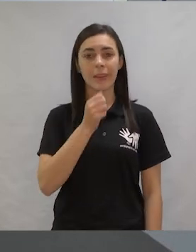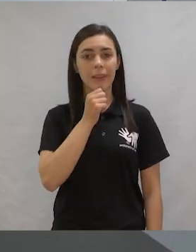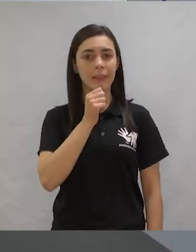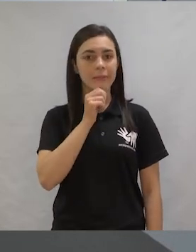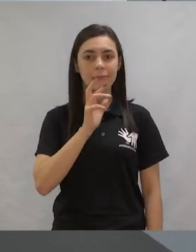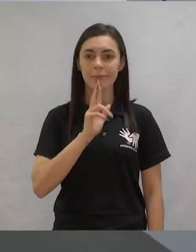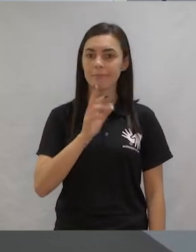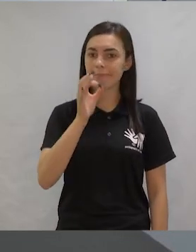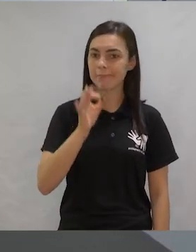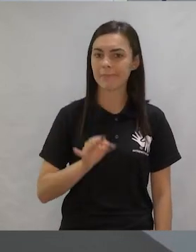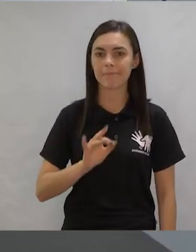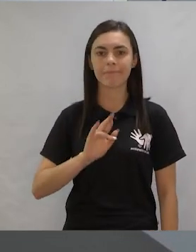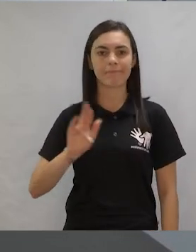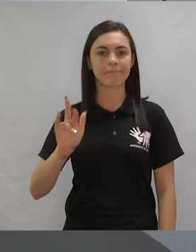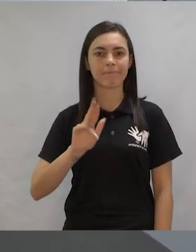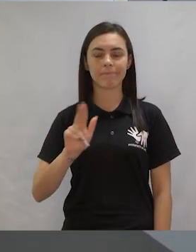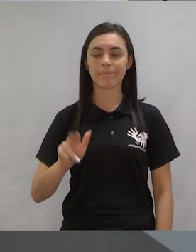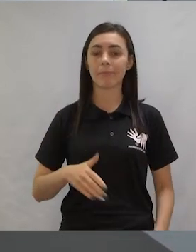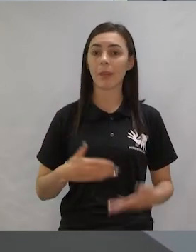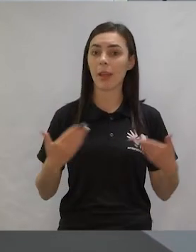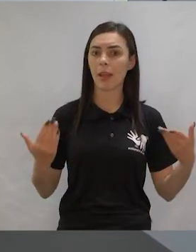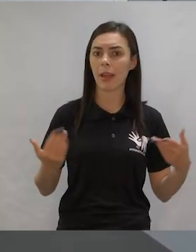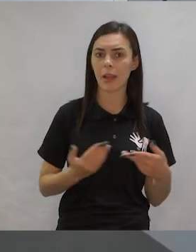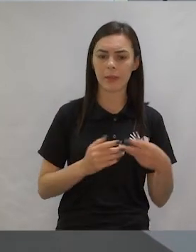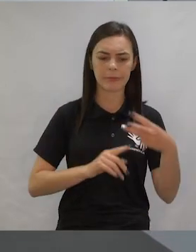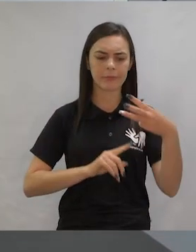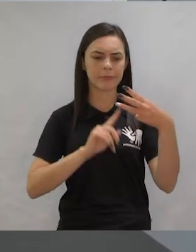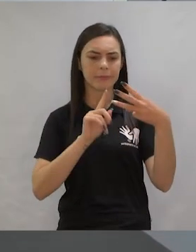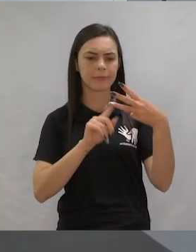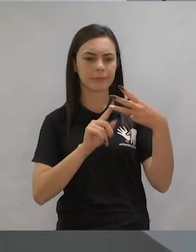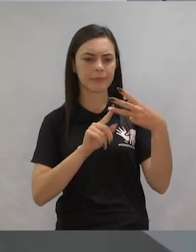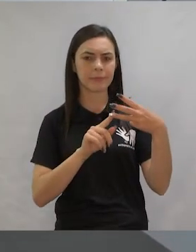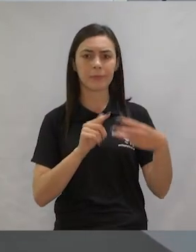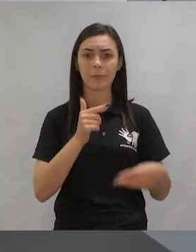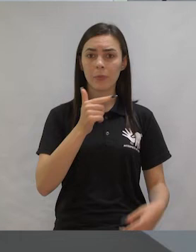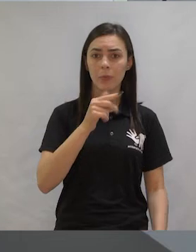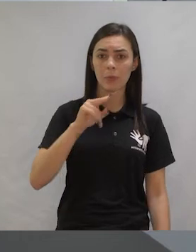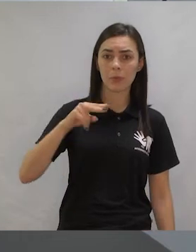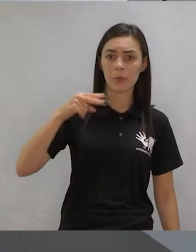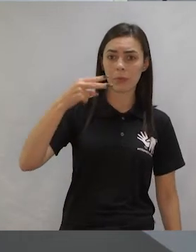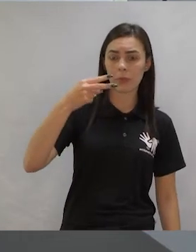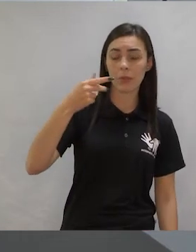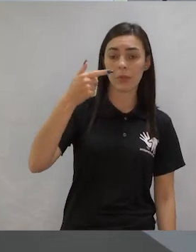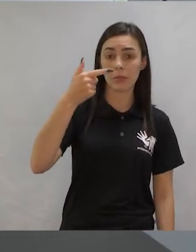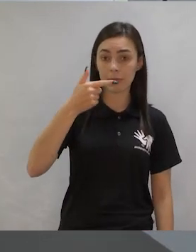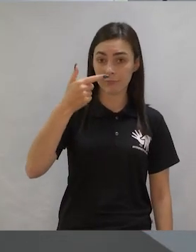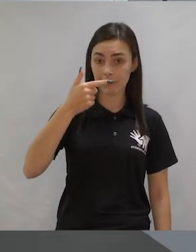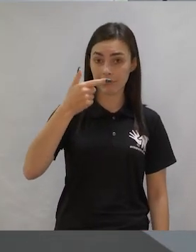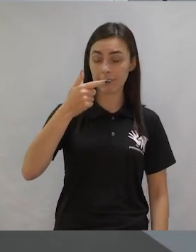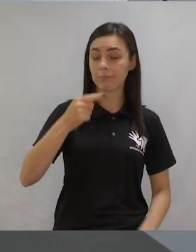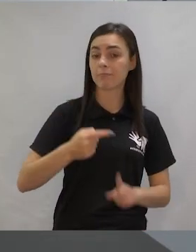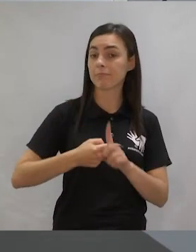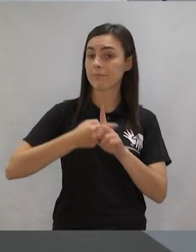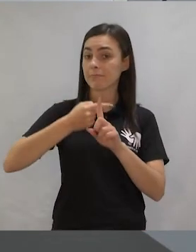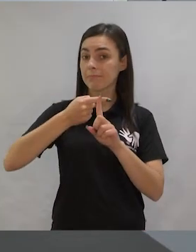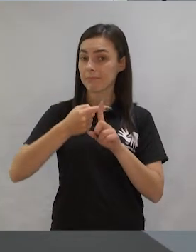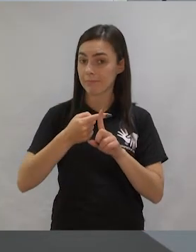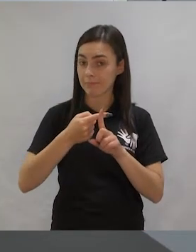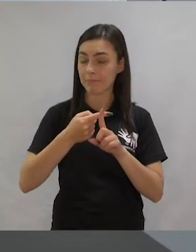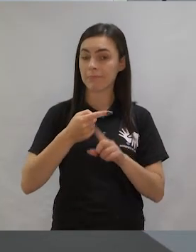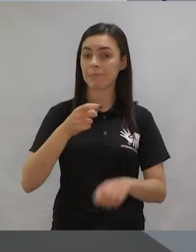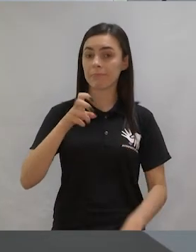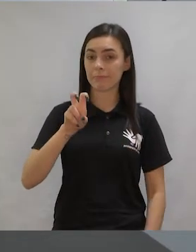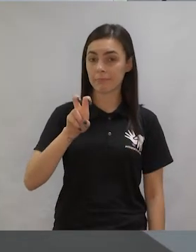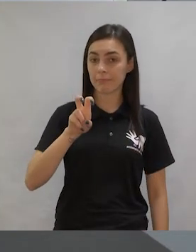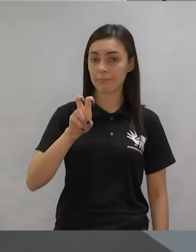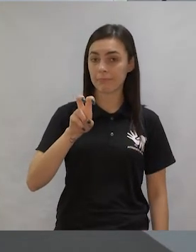é o que eu estou procurando. Agora, olhem só. 2 elevado à segunda